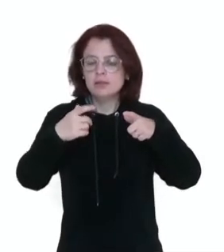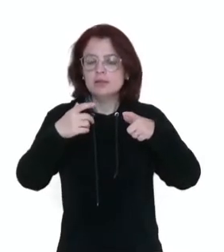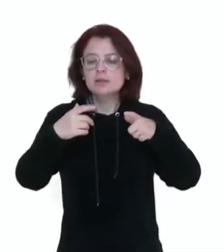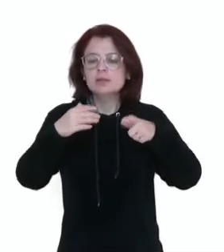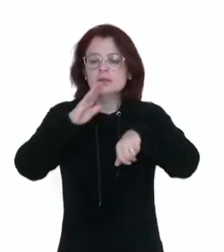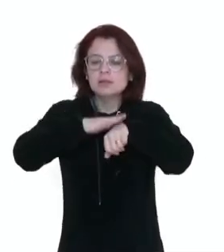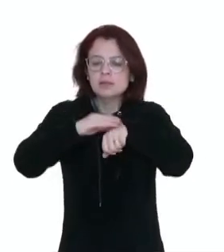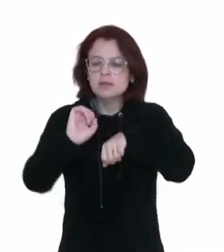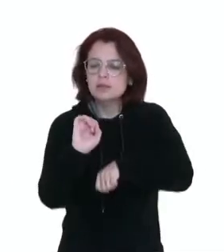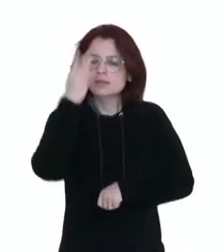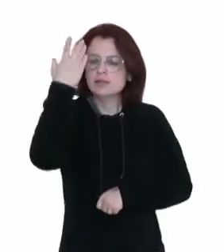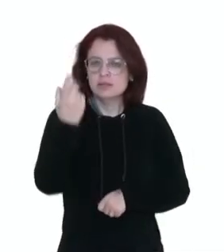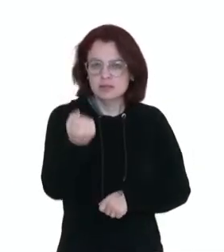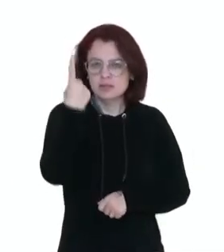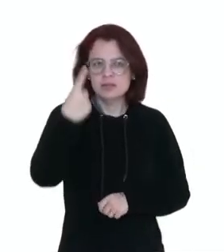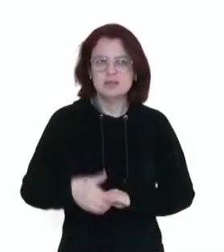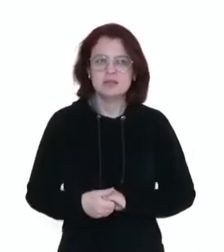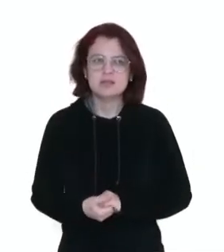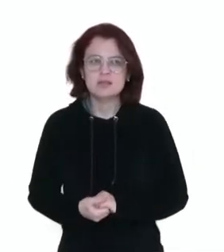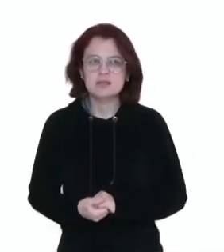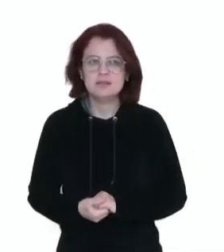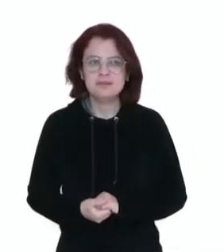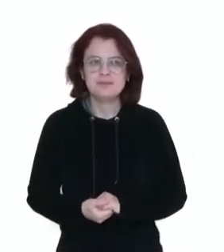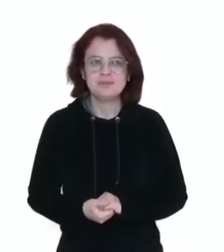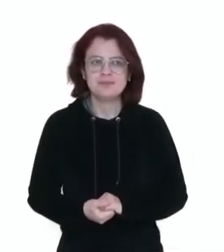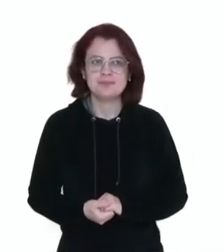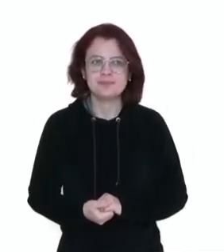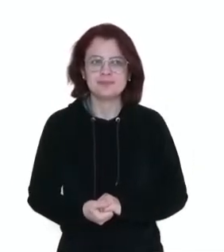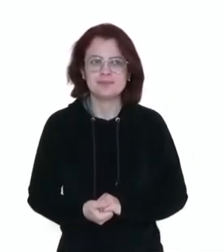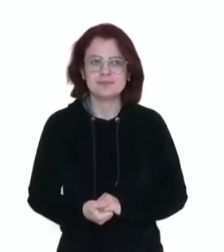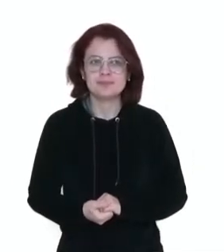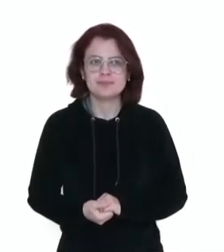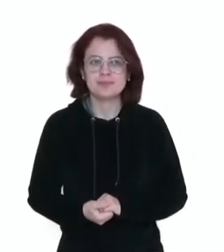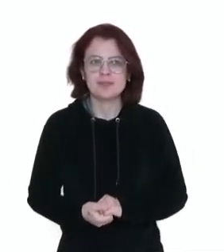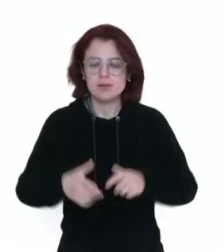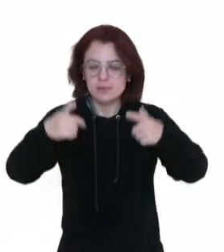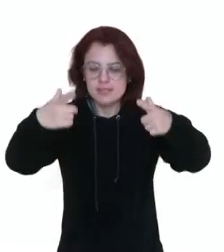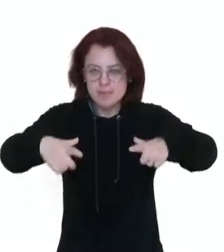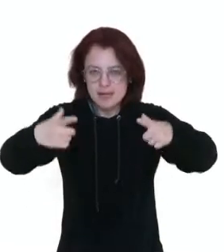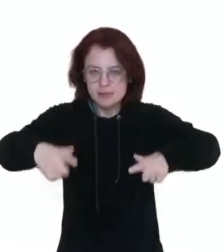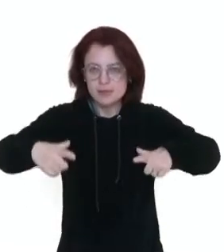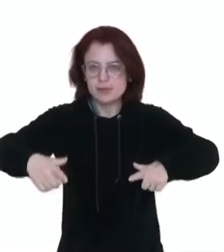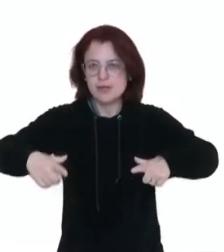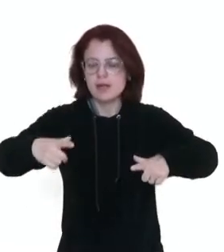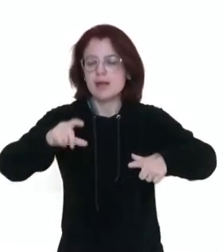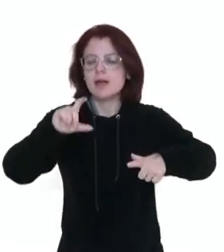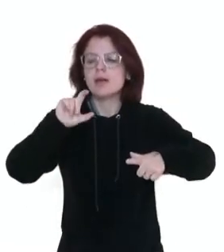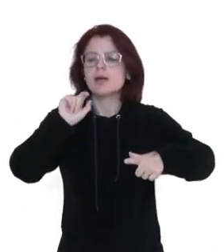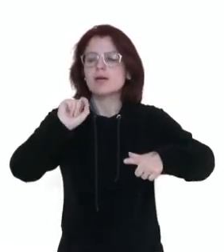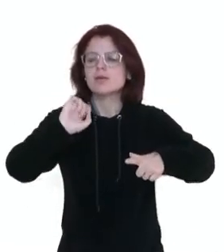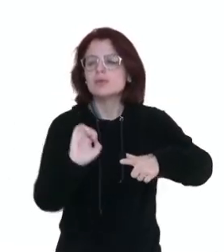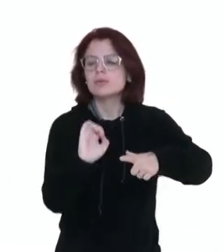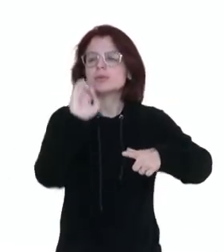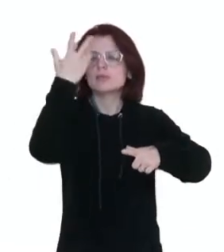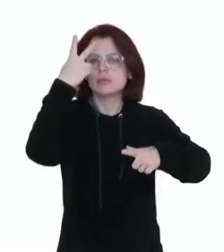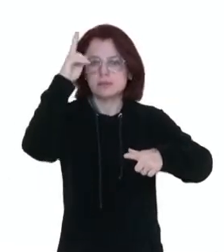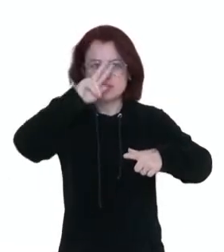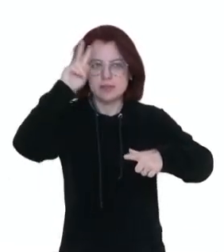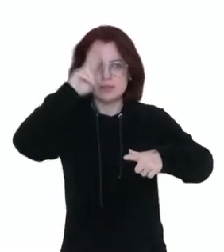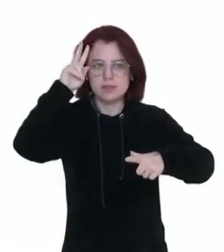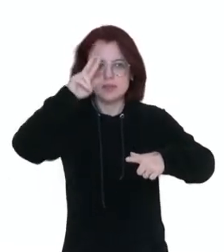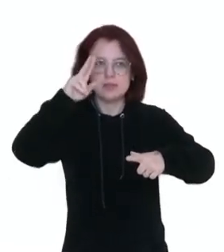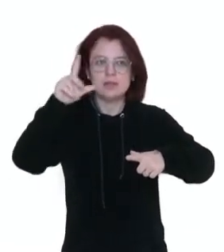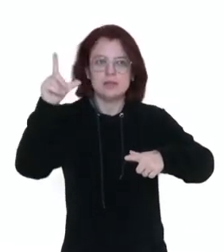vão acontecer. Então vejam, o espaço é o lugar em que tudo vai se dar. A história pode acontecer em